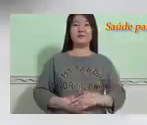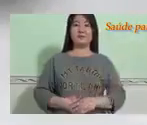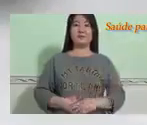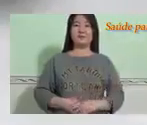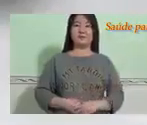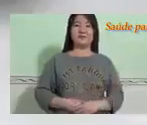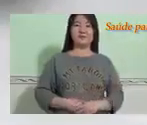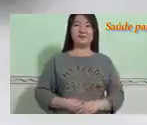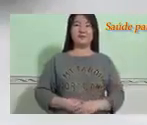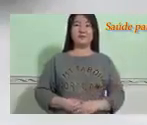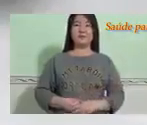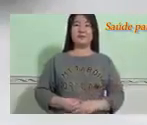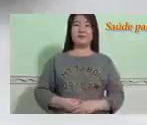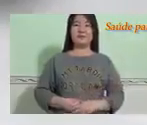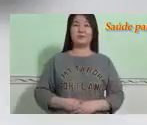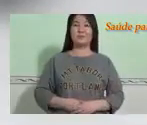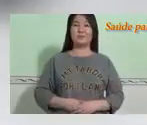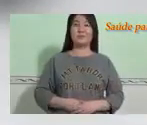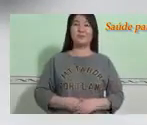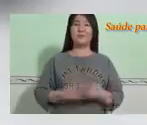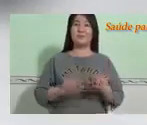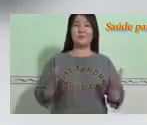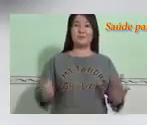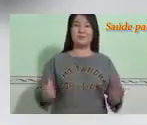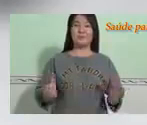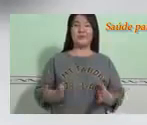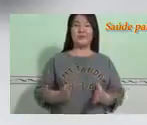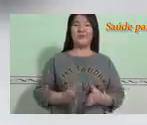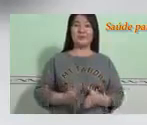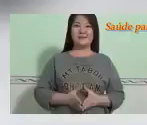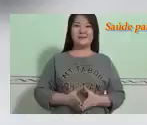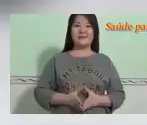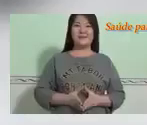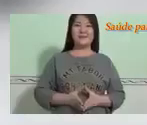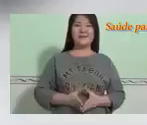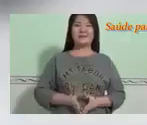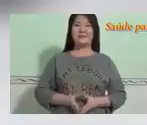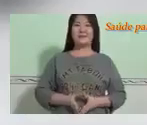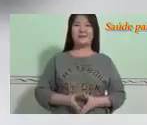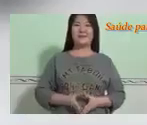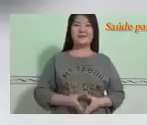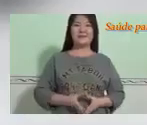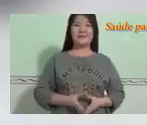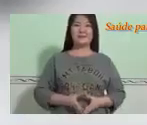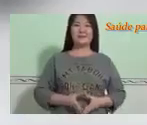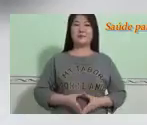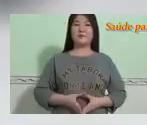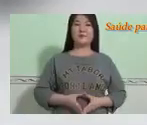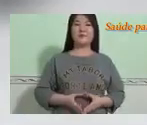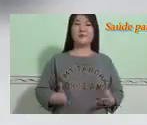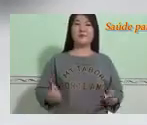produzir anticorpos contra a infecção capazes de serem identificadas nos exames laboratoriais.